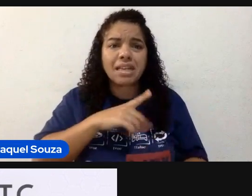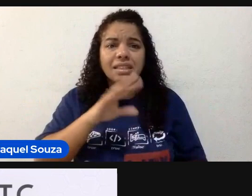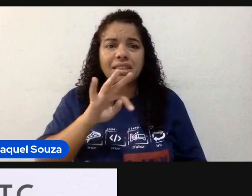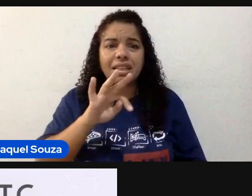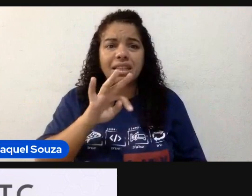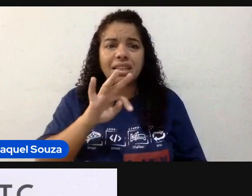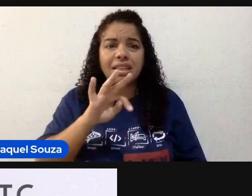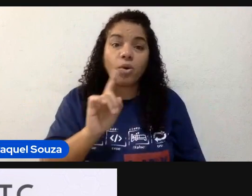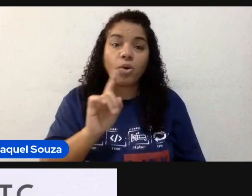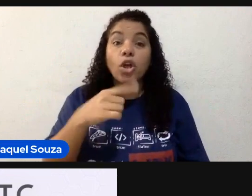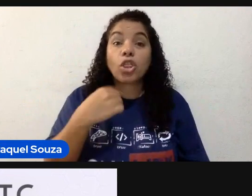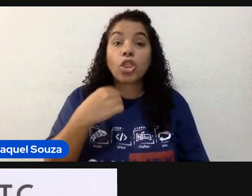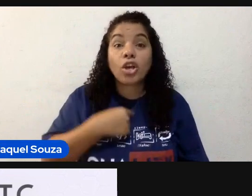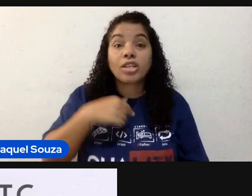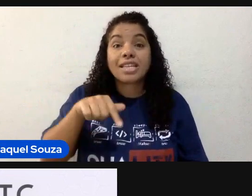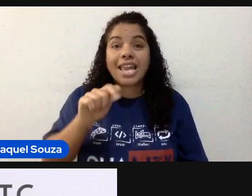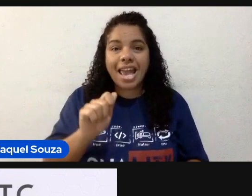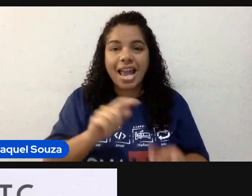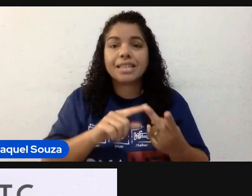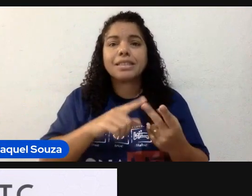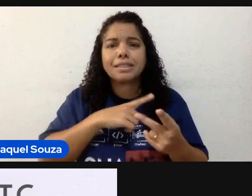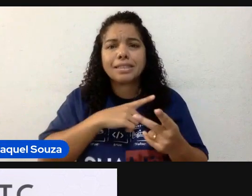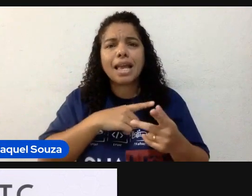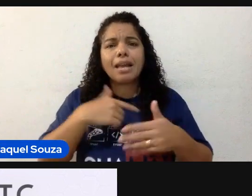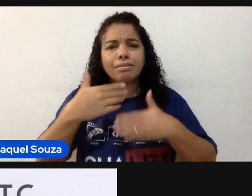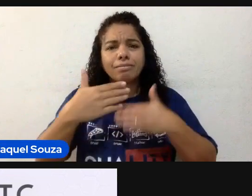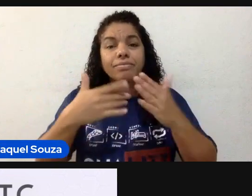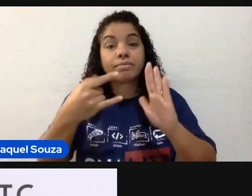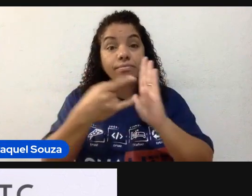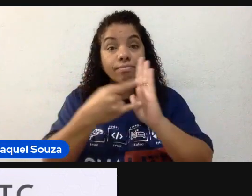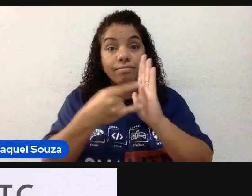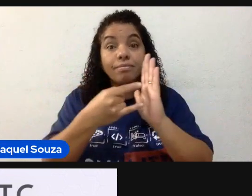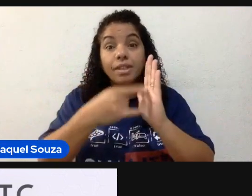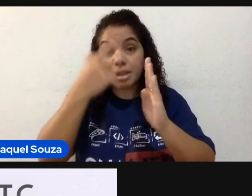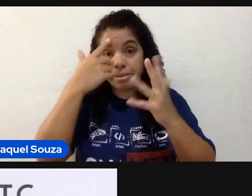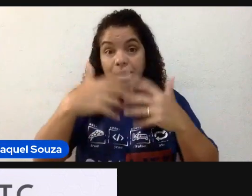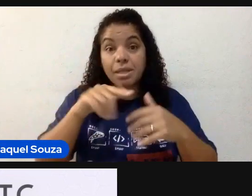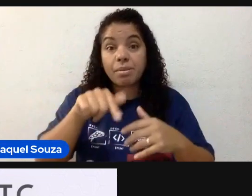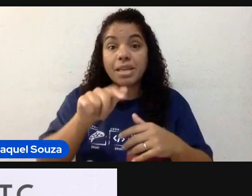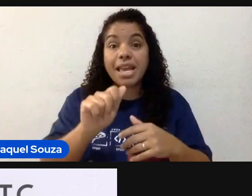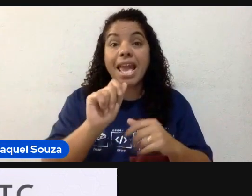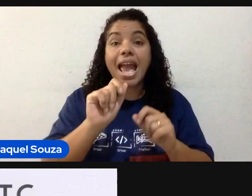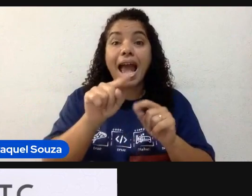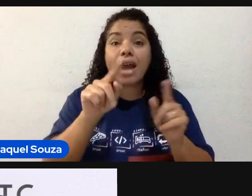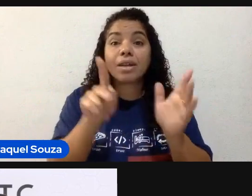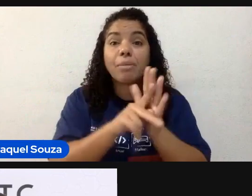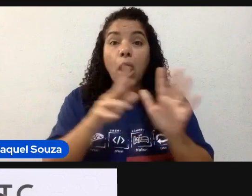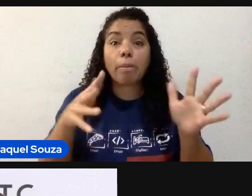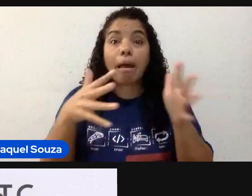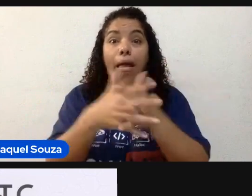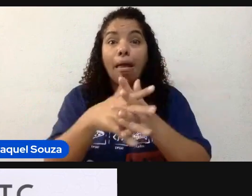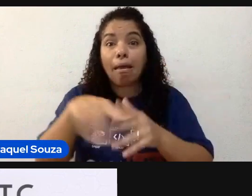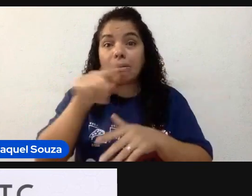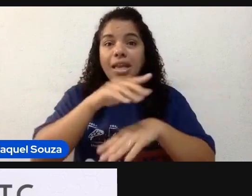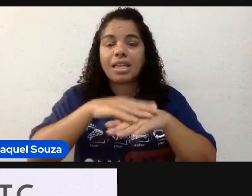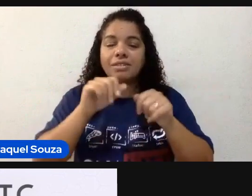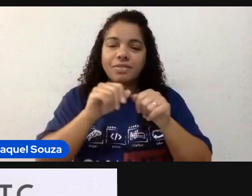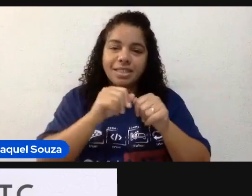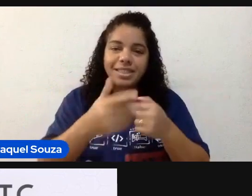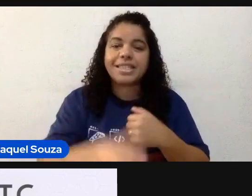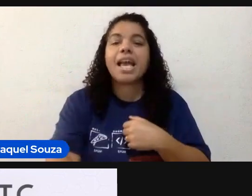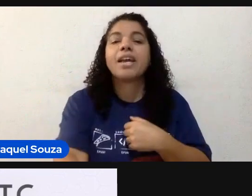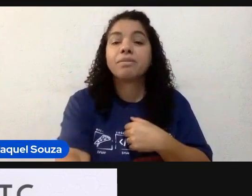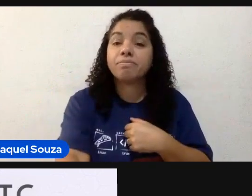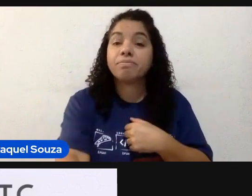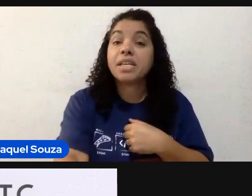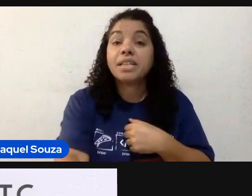quer QA. A gente ainda tem desenvolvedores que têm aquele pensamento que QA vem ali para destruir o que eles fizeram. Então a gente tem dois